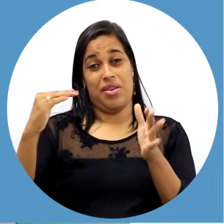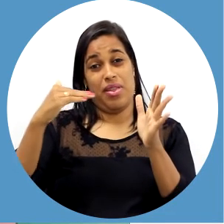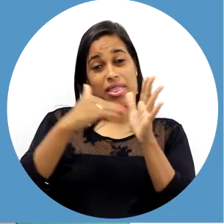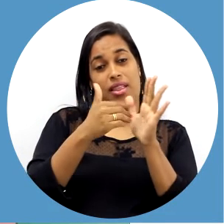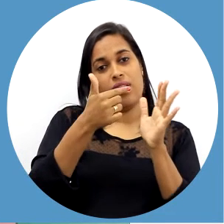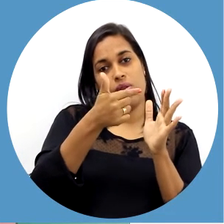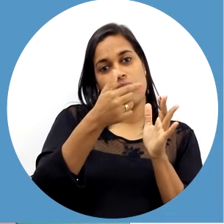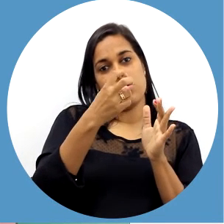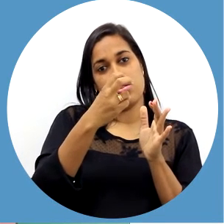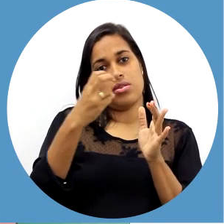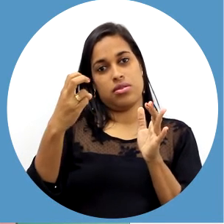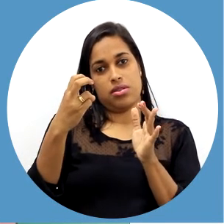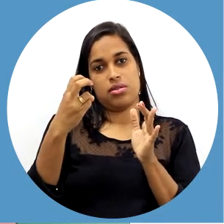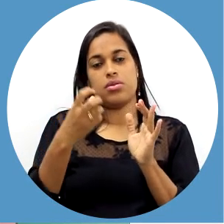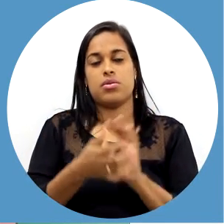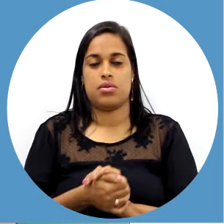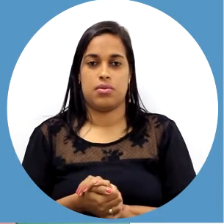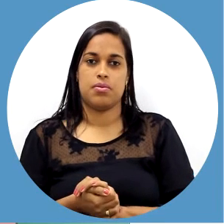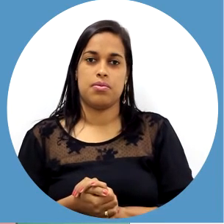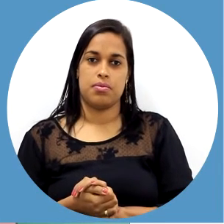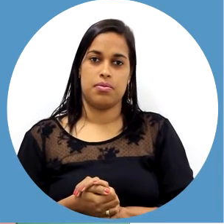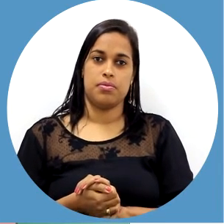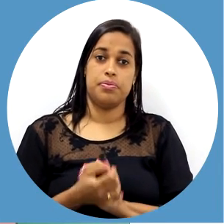até 255.